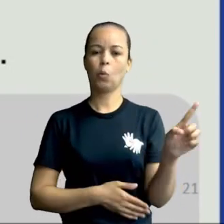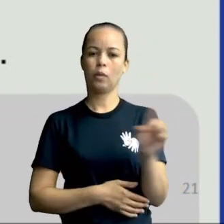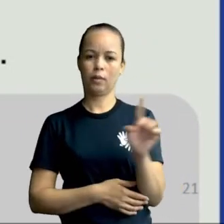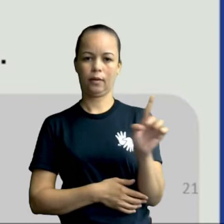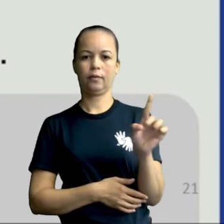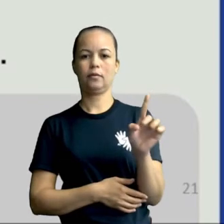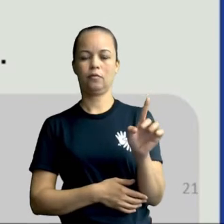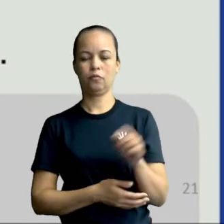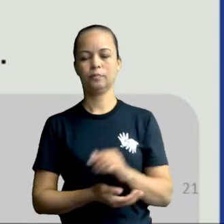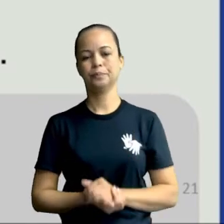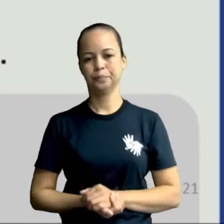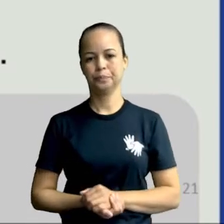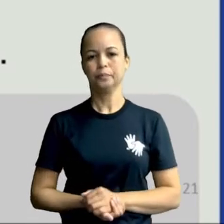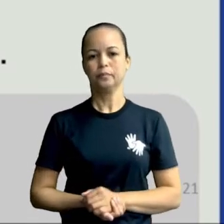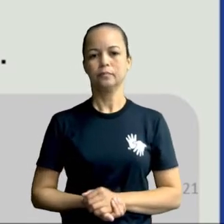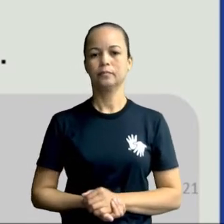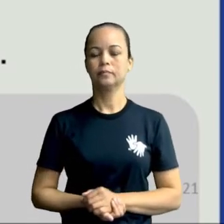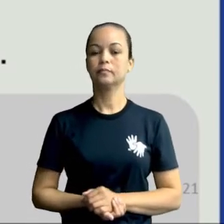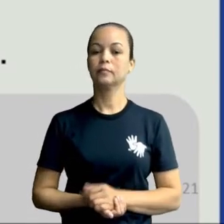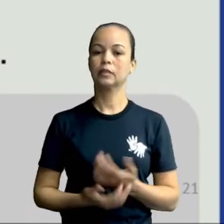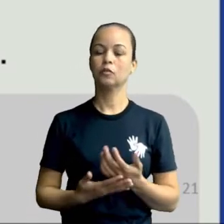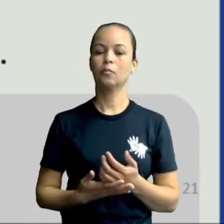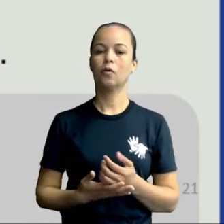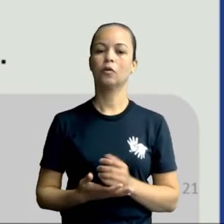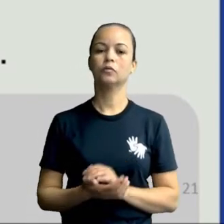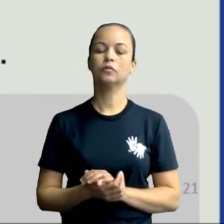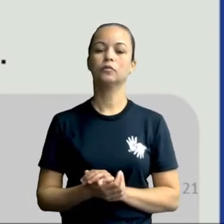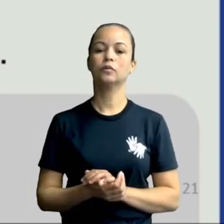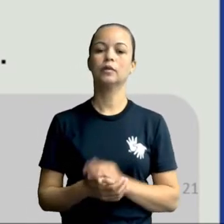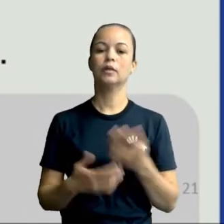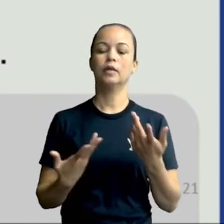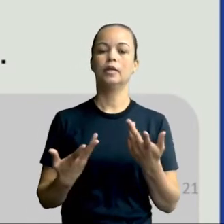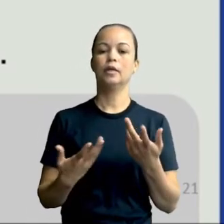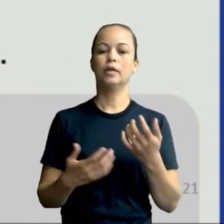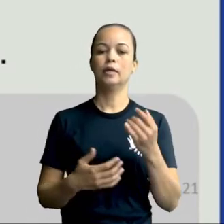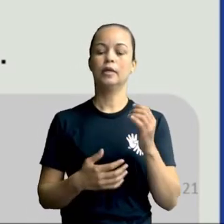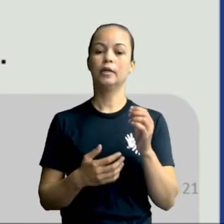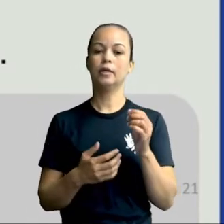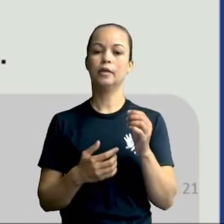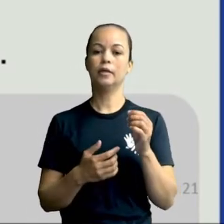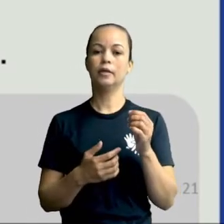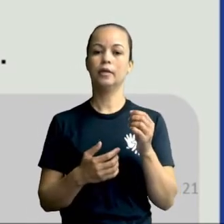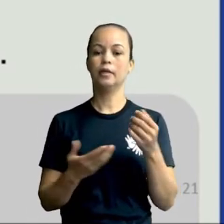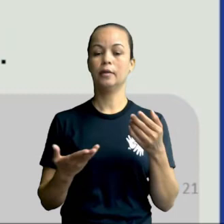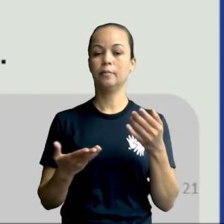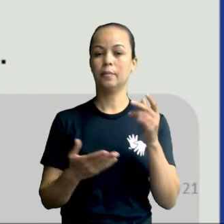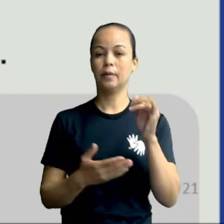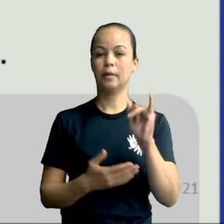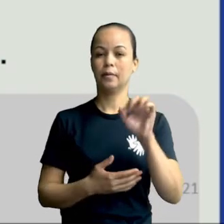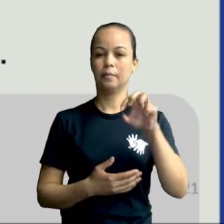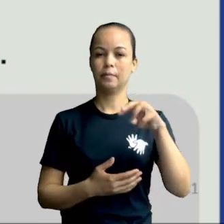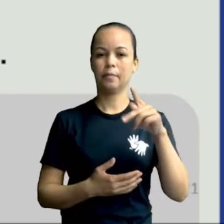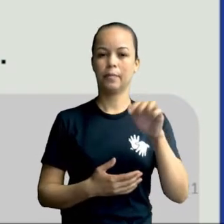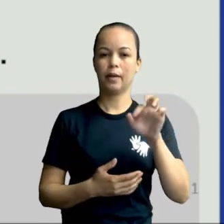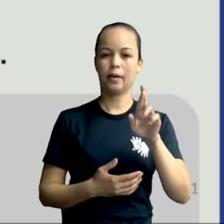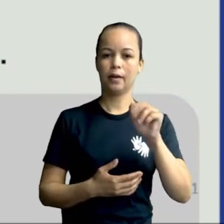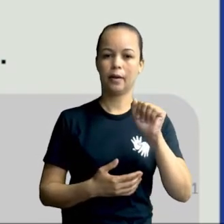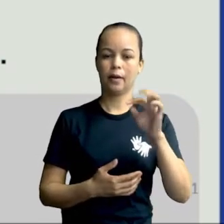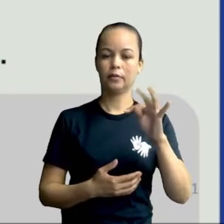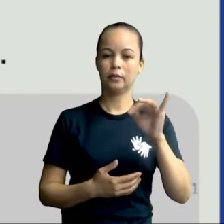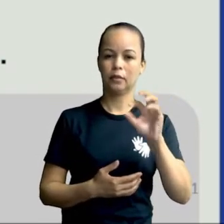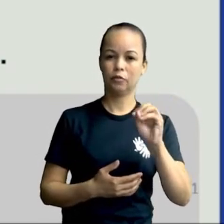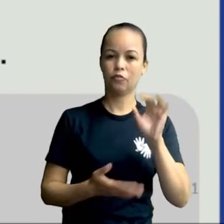ou negativo, tá bom? No modo imperativo afirmativo, o imperativo